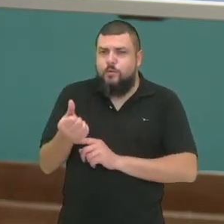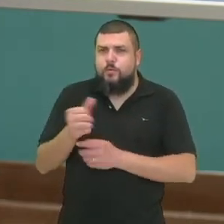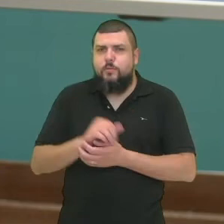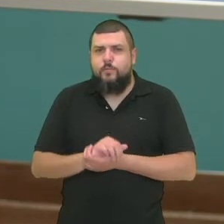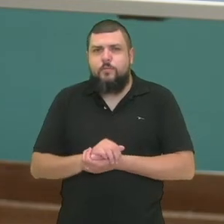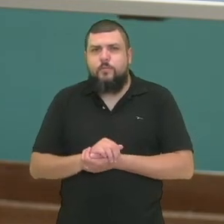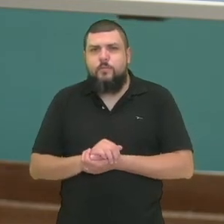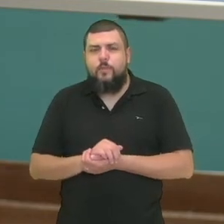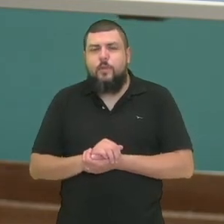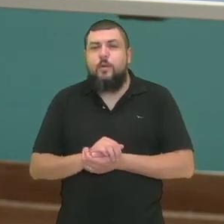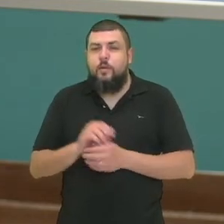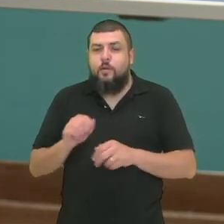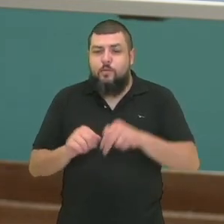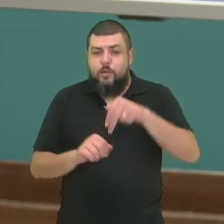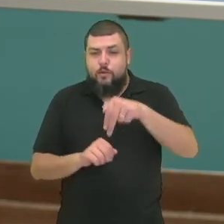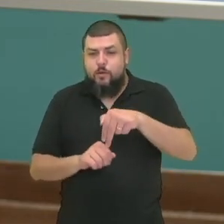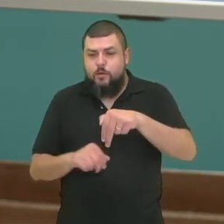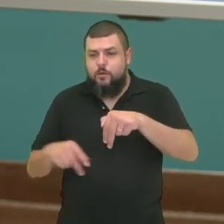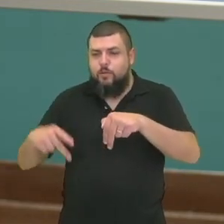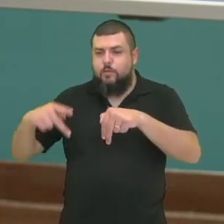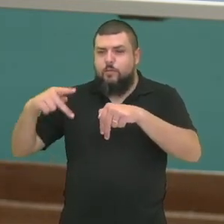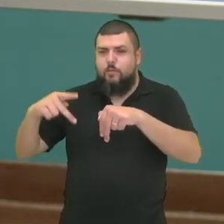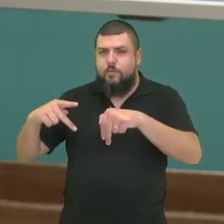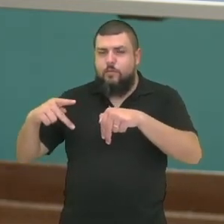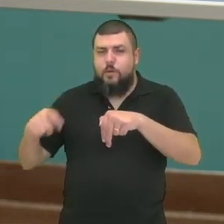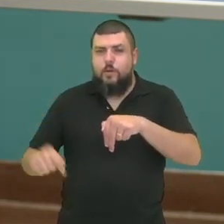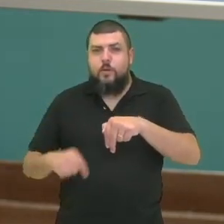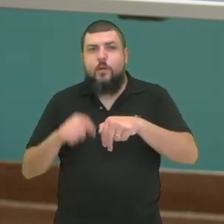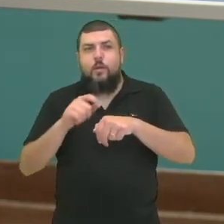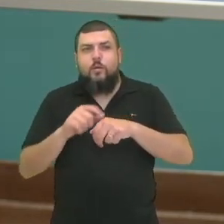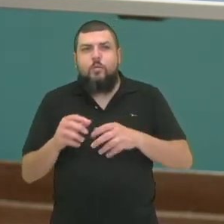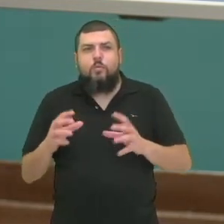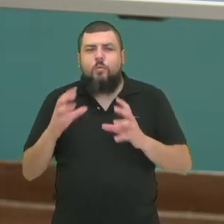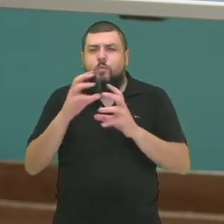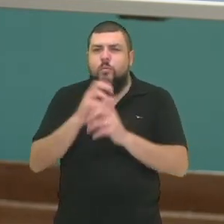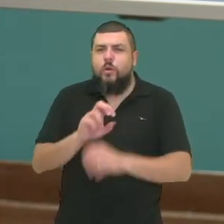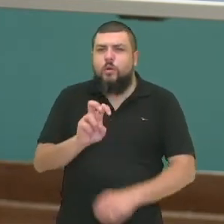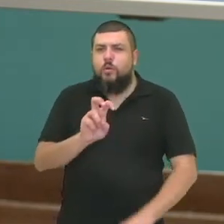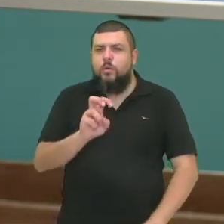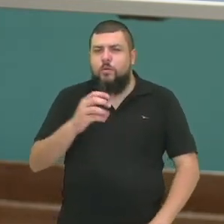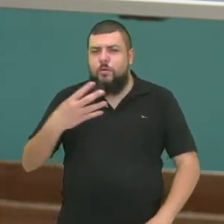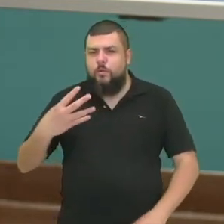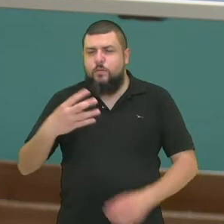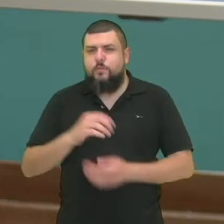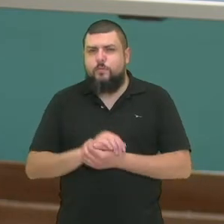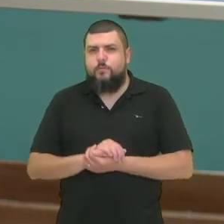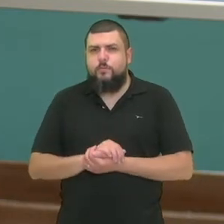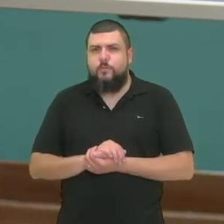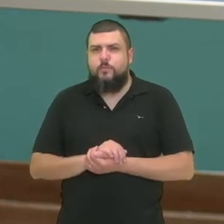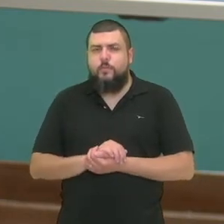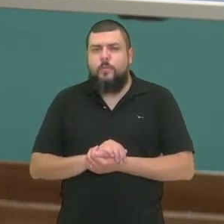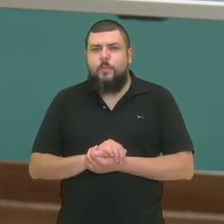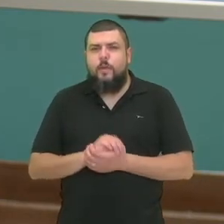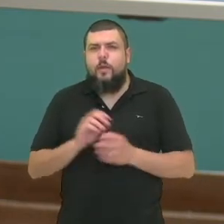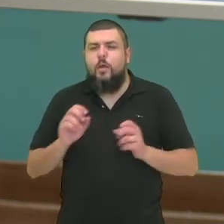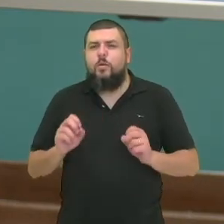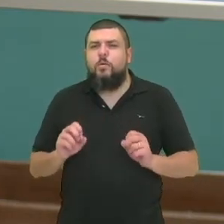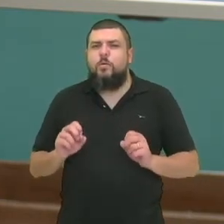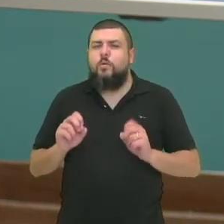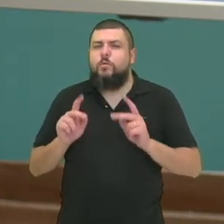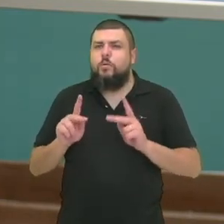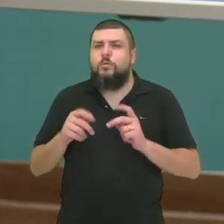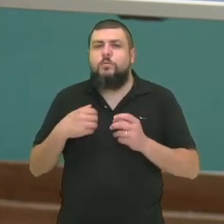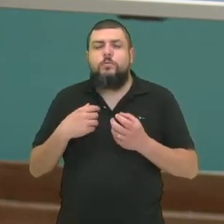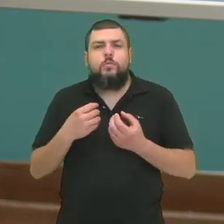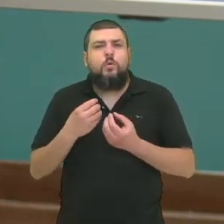de n - p aonde ver eu tenho 54 eu vou achar a melhor maneira de eu fazer essa simplificação